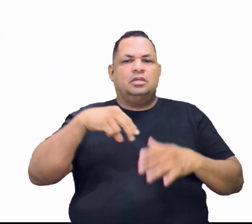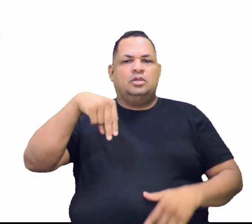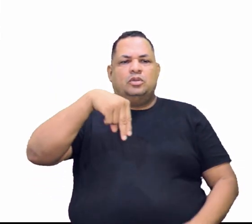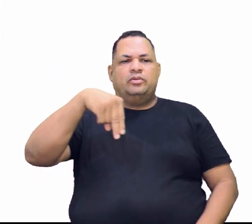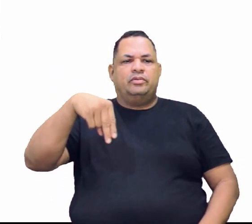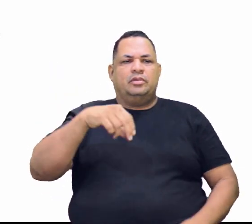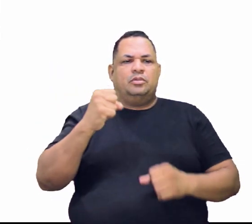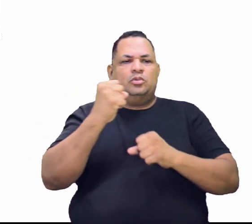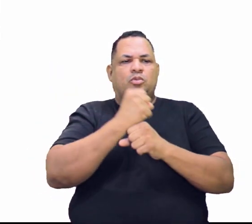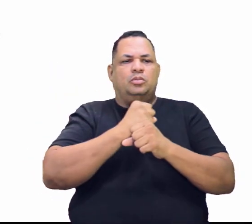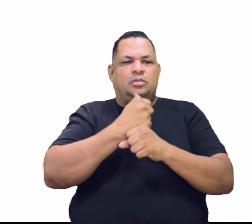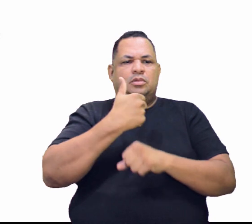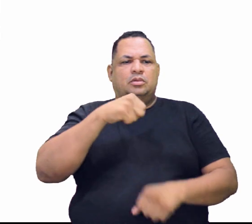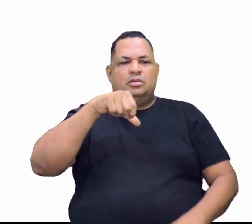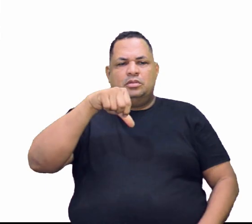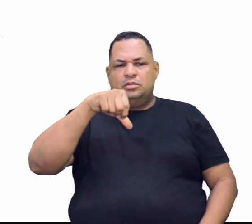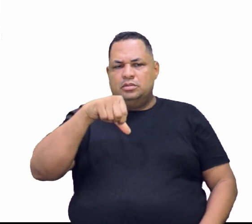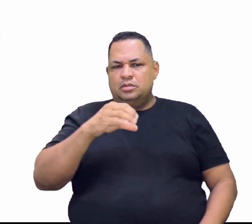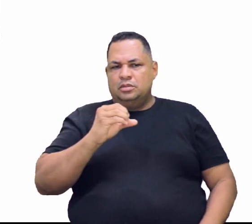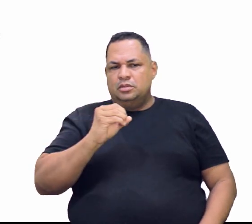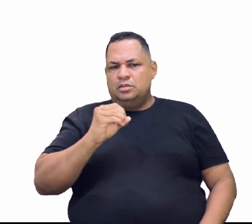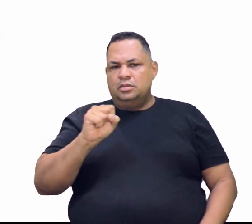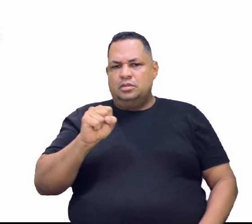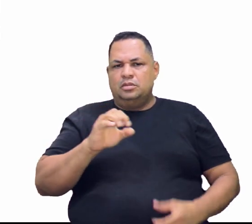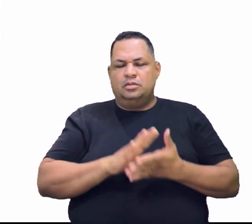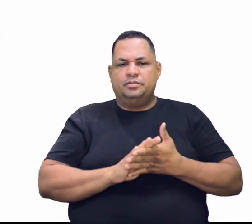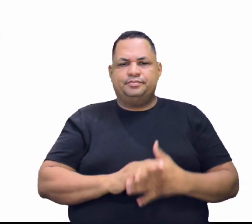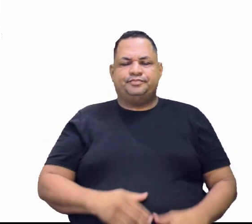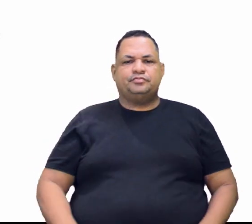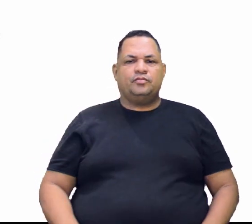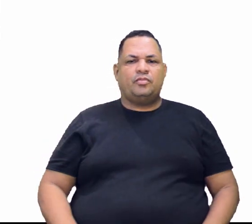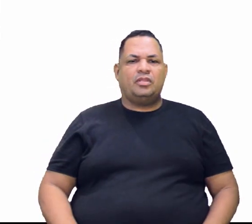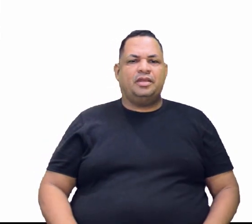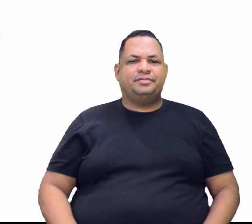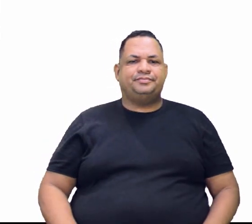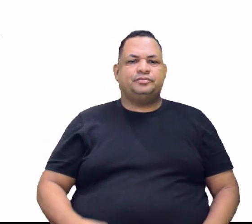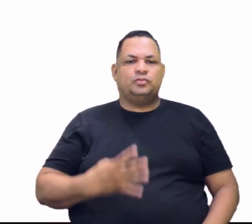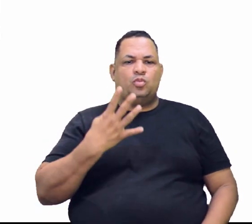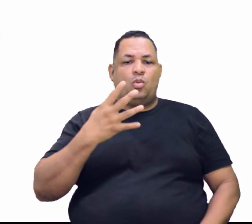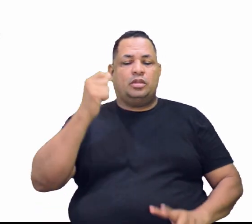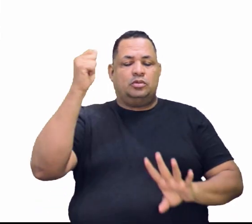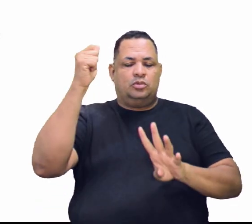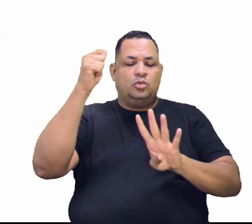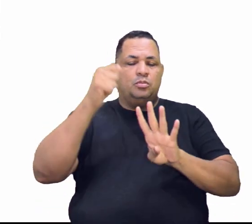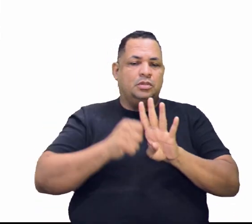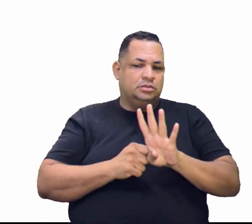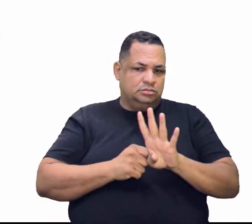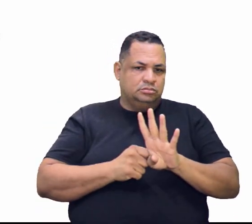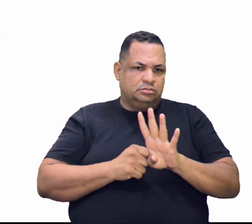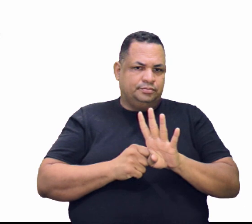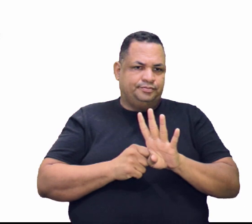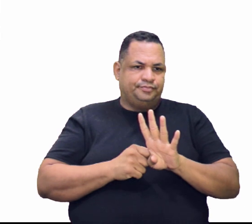porte de fixação, um mastro. E olha só, não podia faltar a bandeira